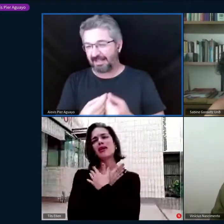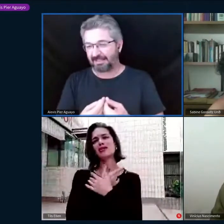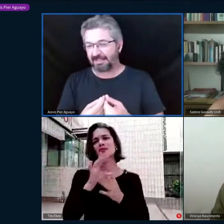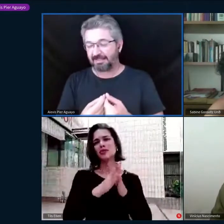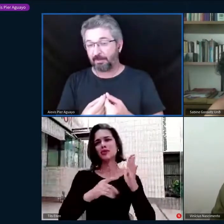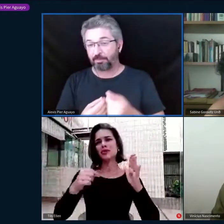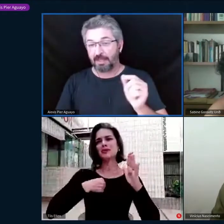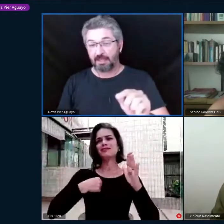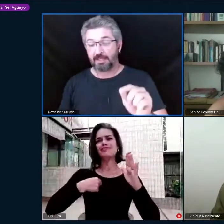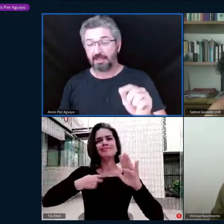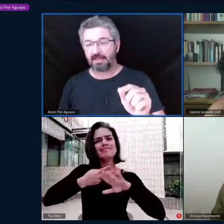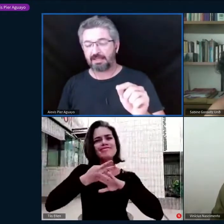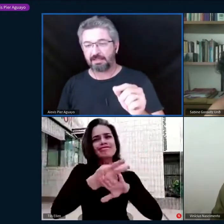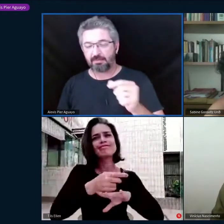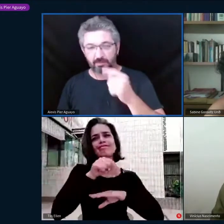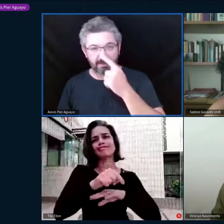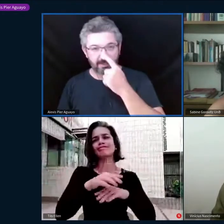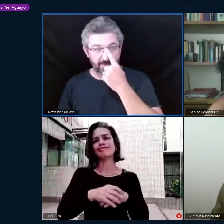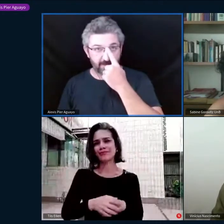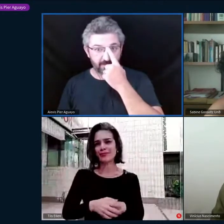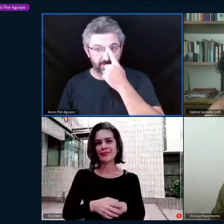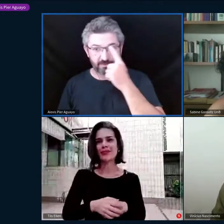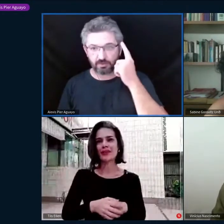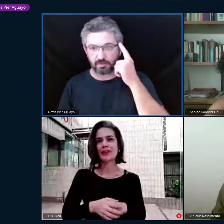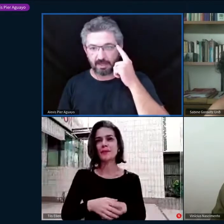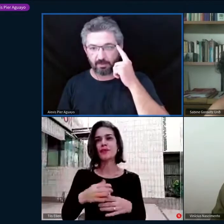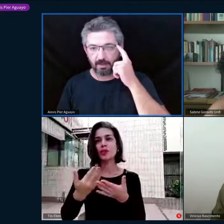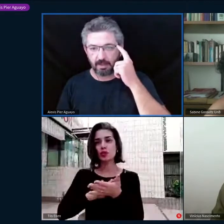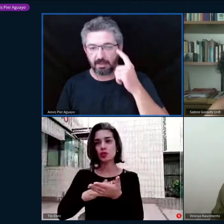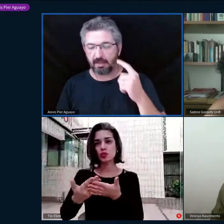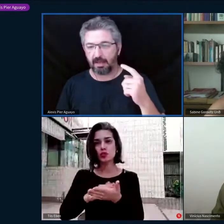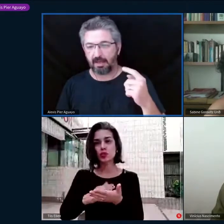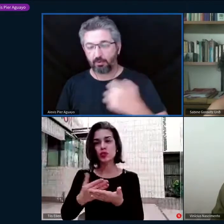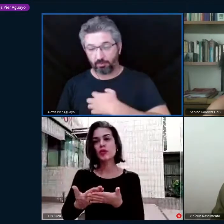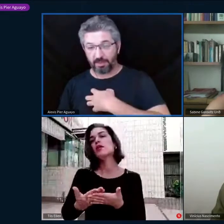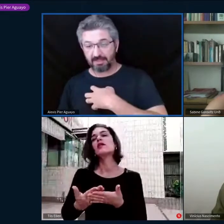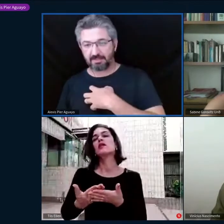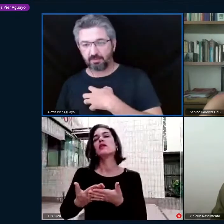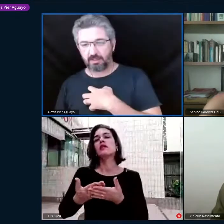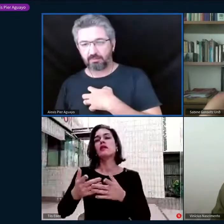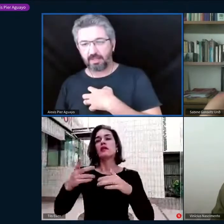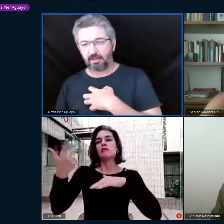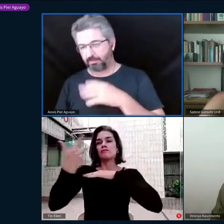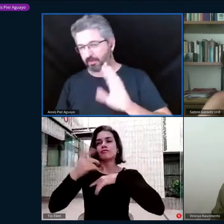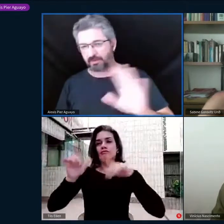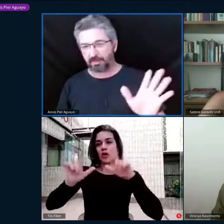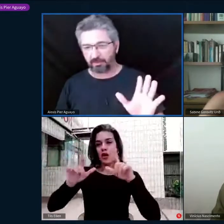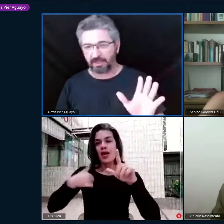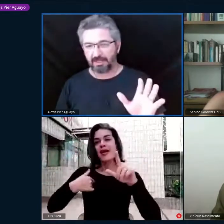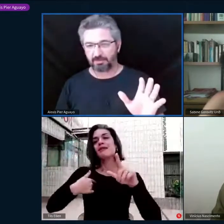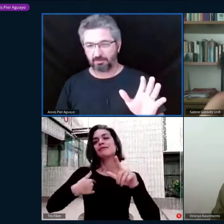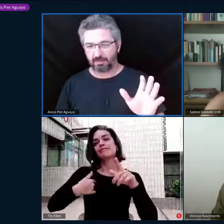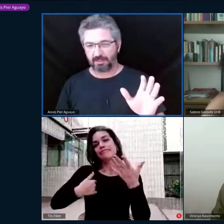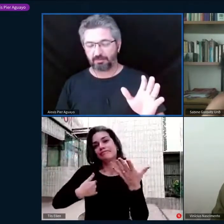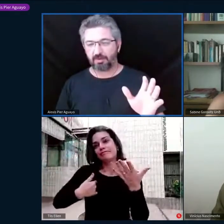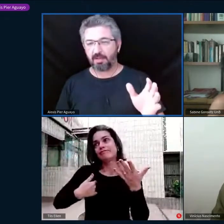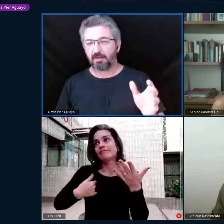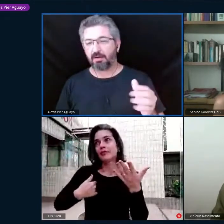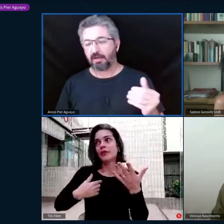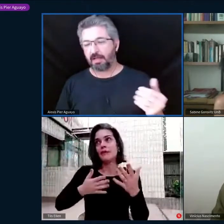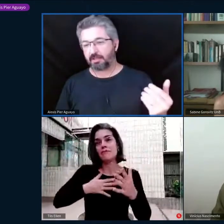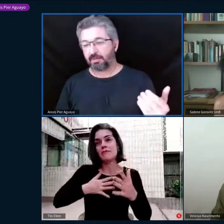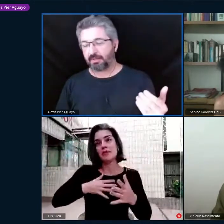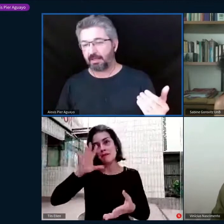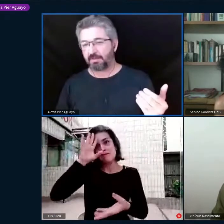atrás dessa questão. Em relação ao intérprete audiovisual, a compreensão que eu tenho, posso até mudar isso com uma